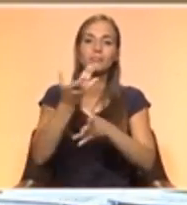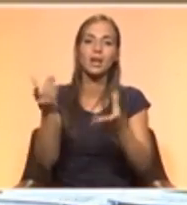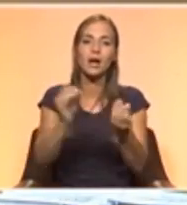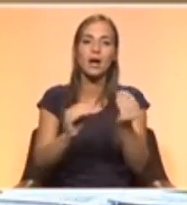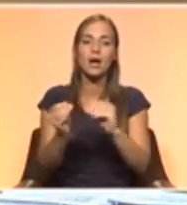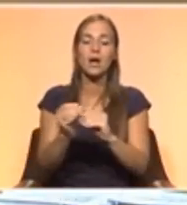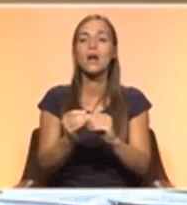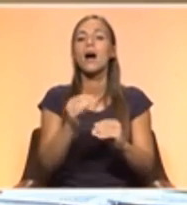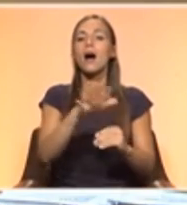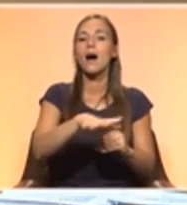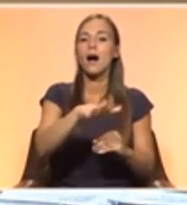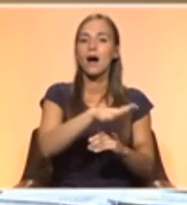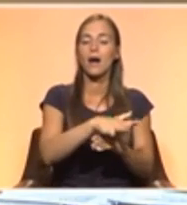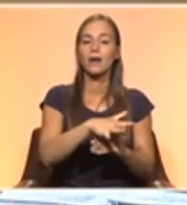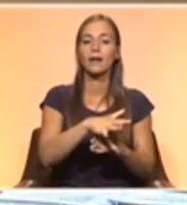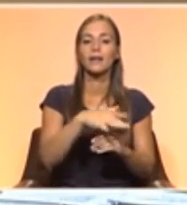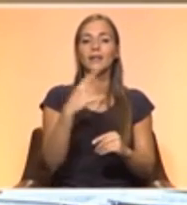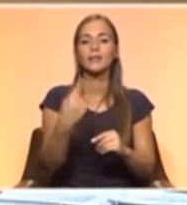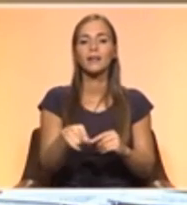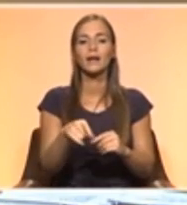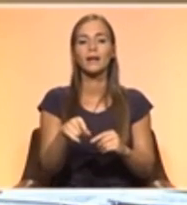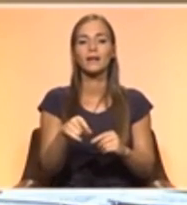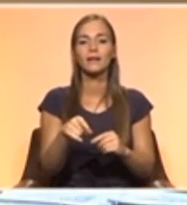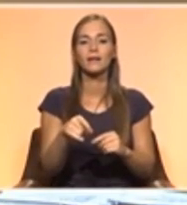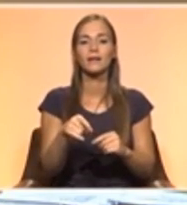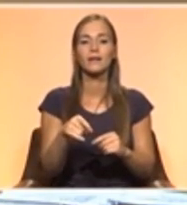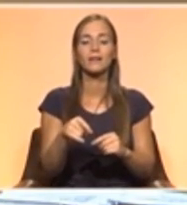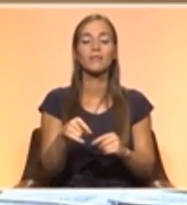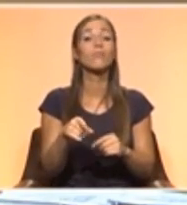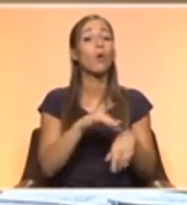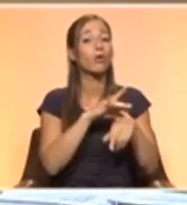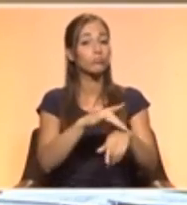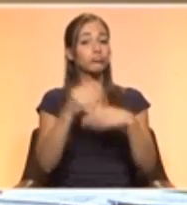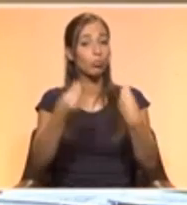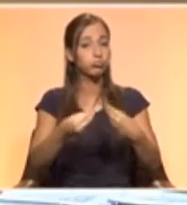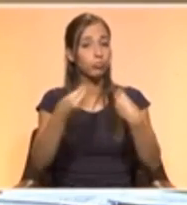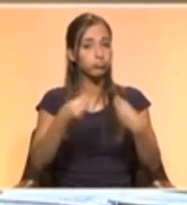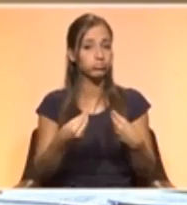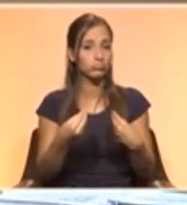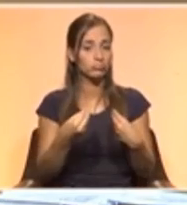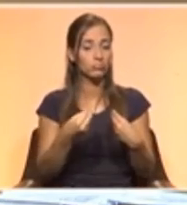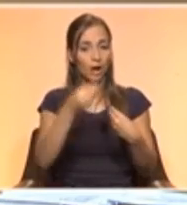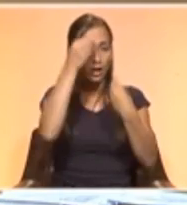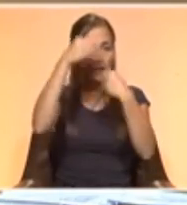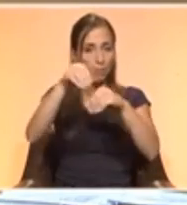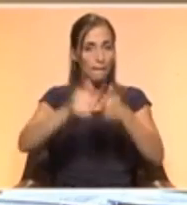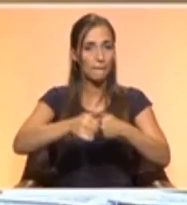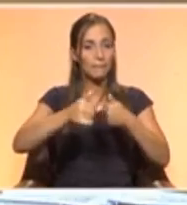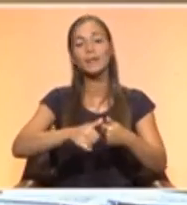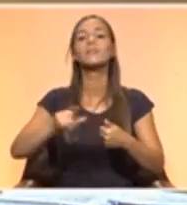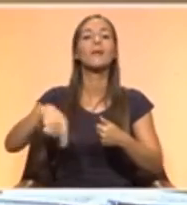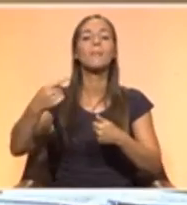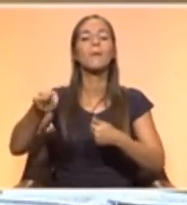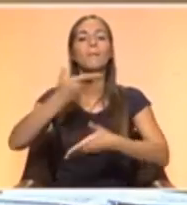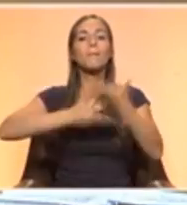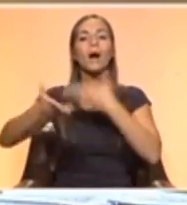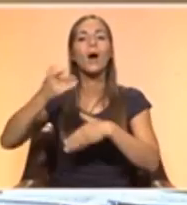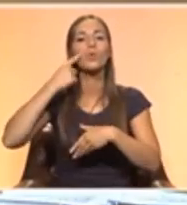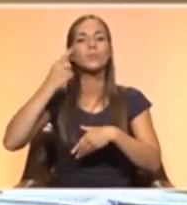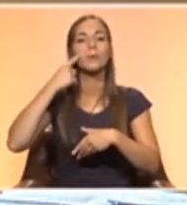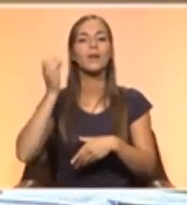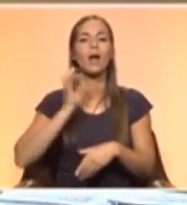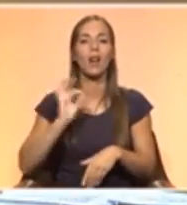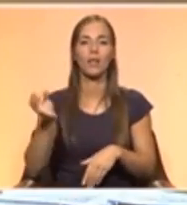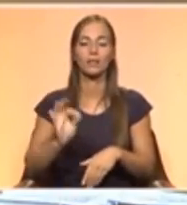deve atuar Portanto tem uma orientação e eh já muito boa para poder atorar digital uma um outro aspecto também de partilha de conhecimento gratuito é o